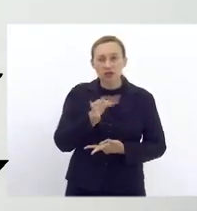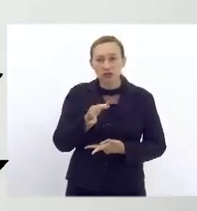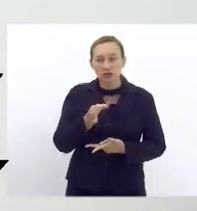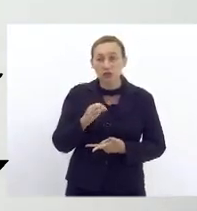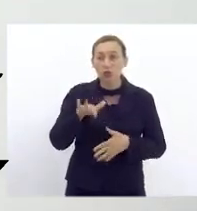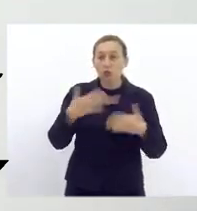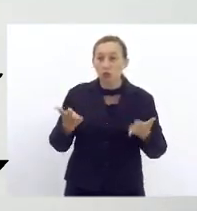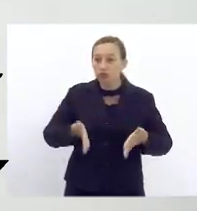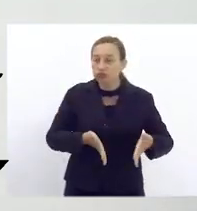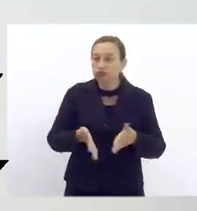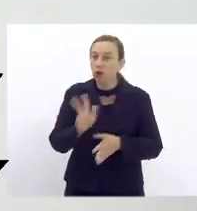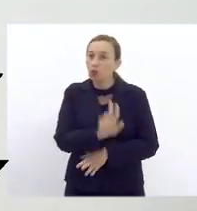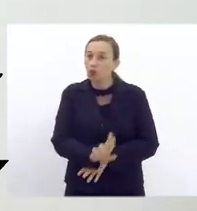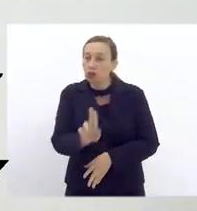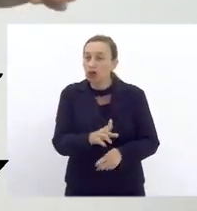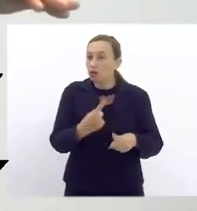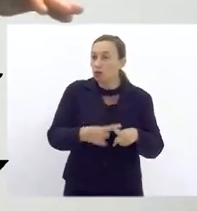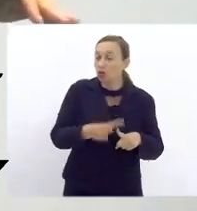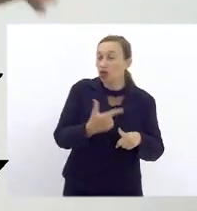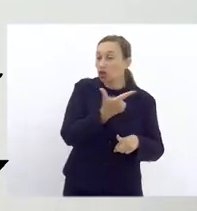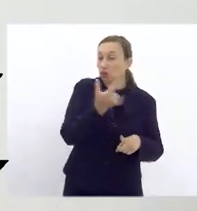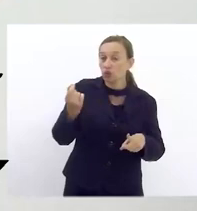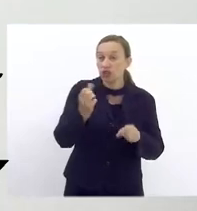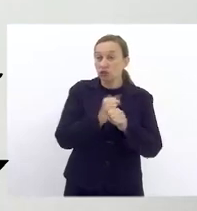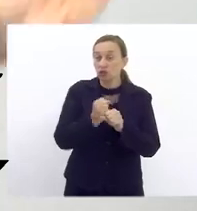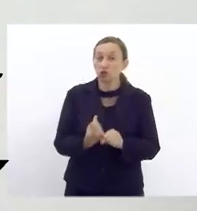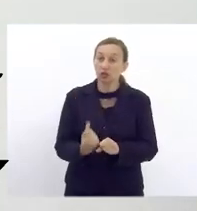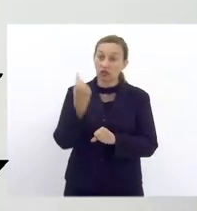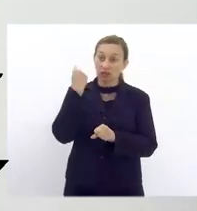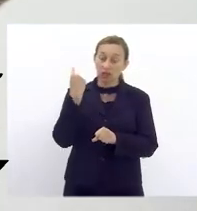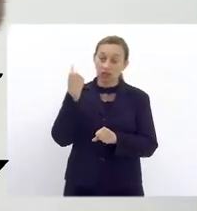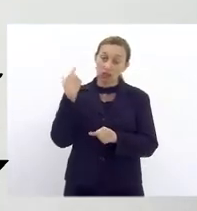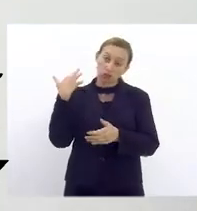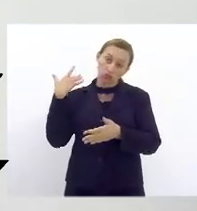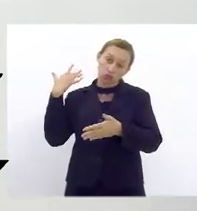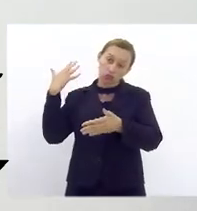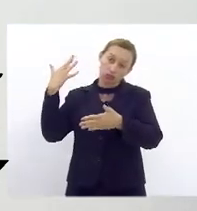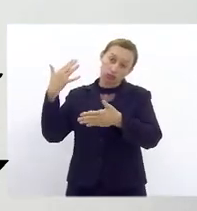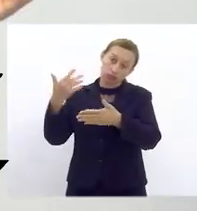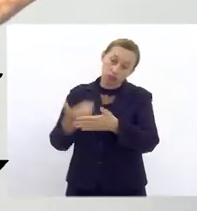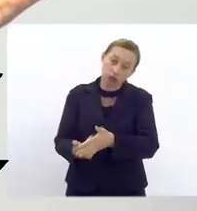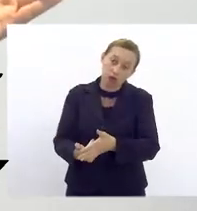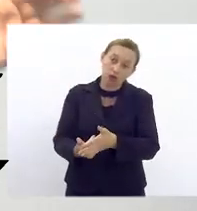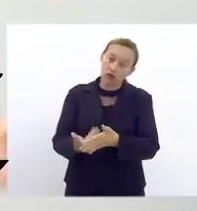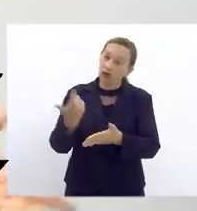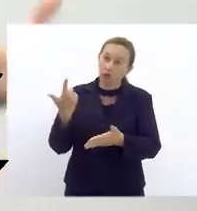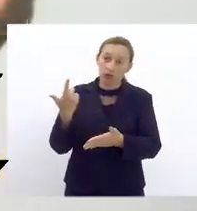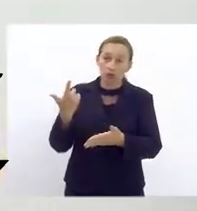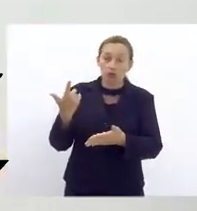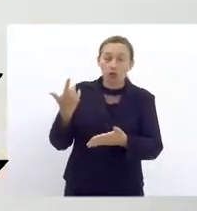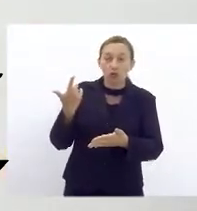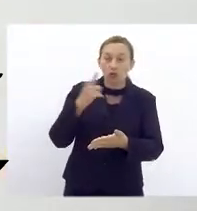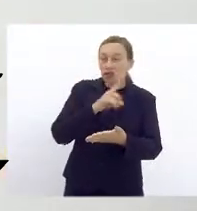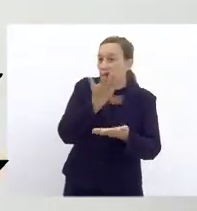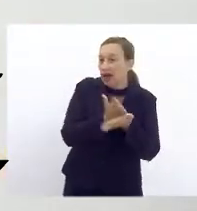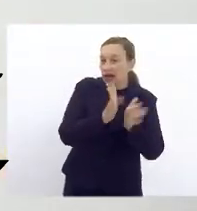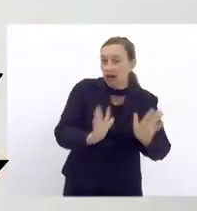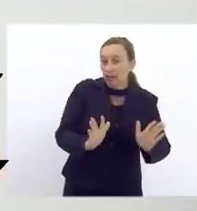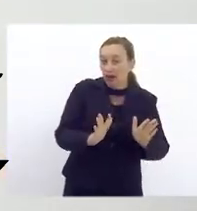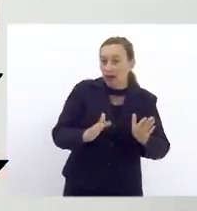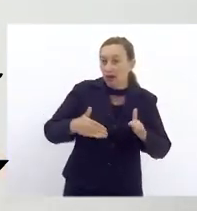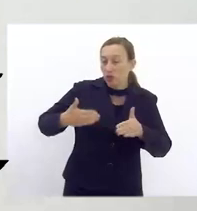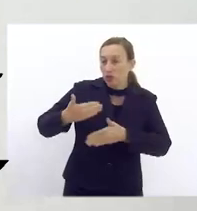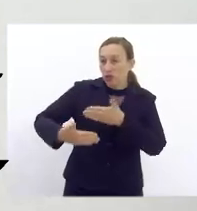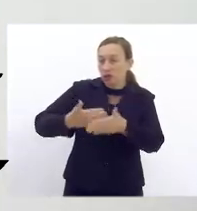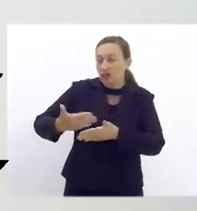são os caminhos que a gente vai utilizar porque 200 anos numa linearidade histórica não vai dar conta de acabar com o processo racista